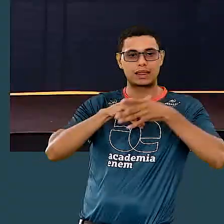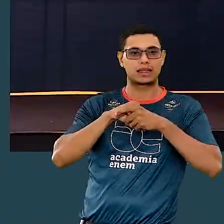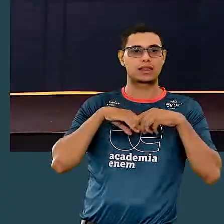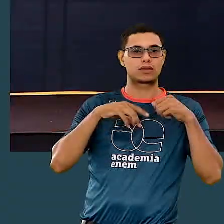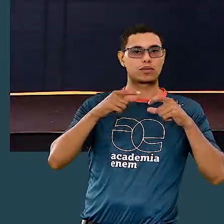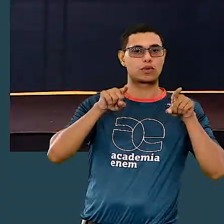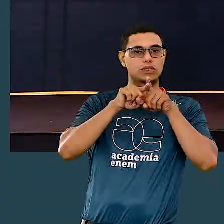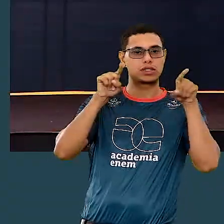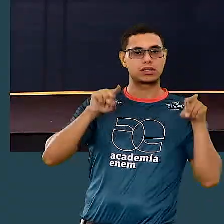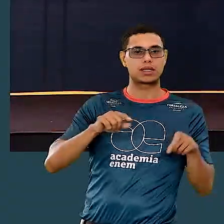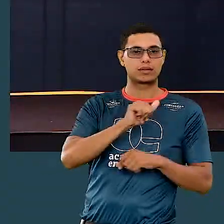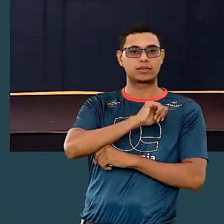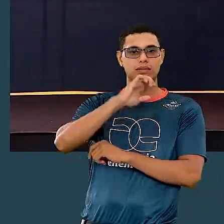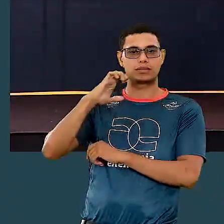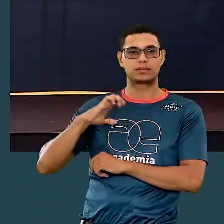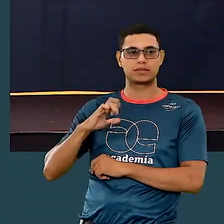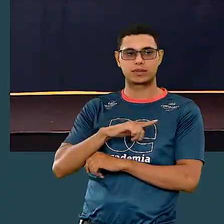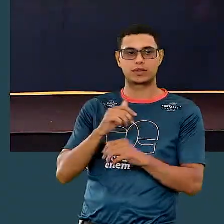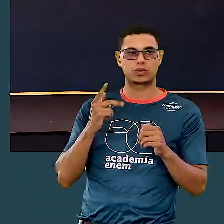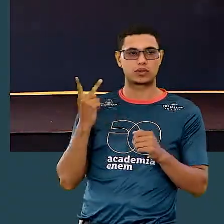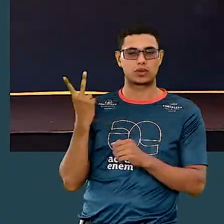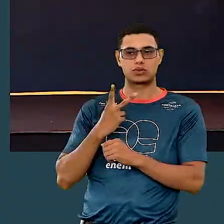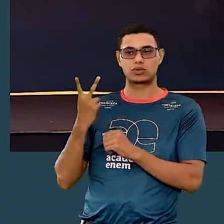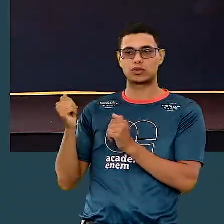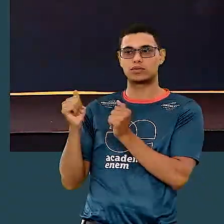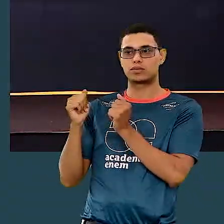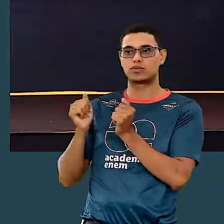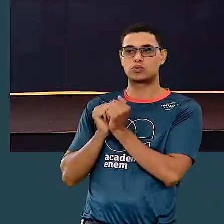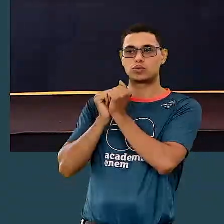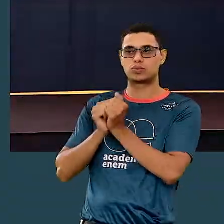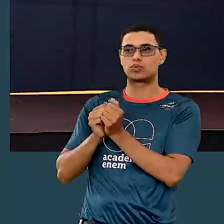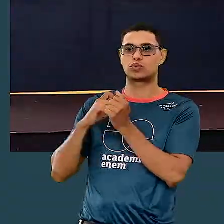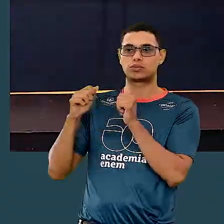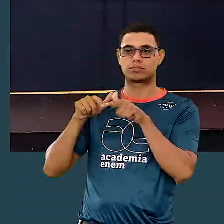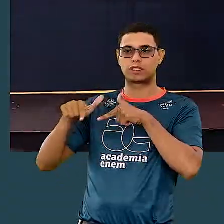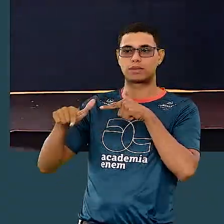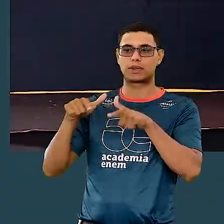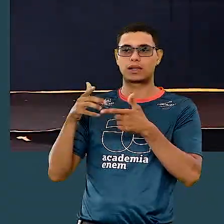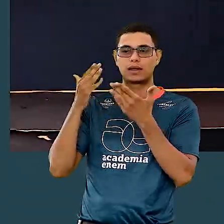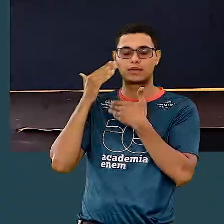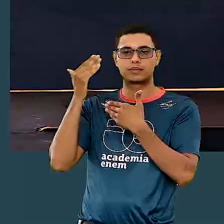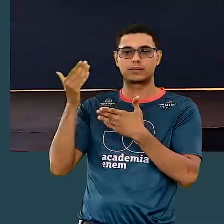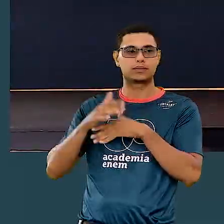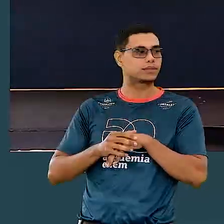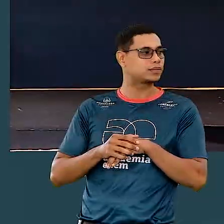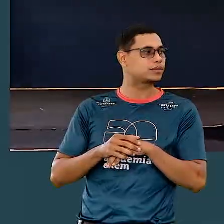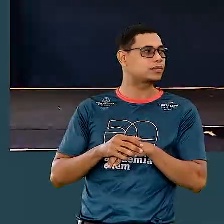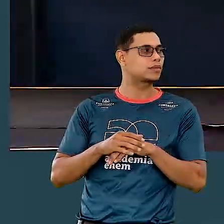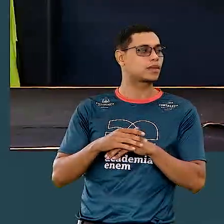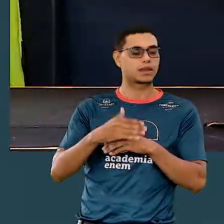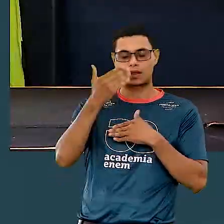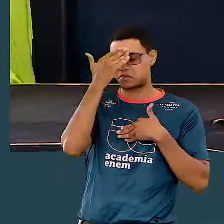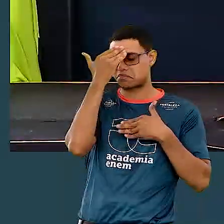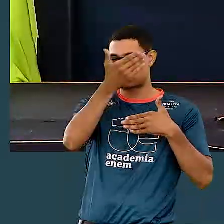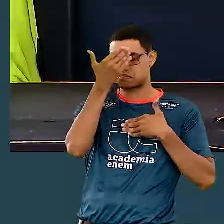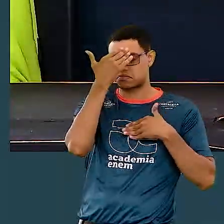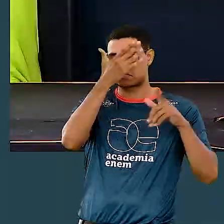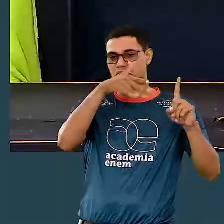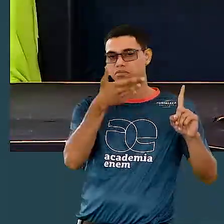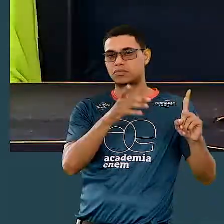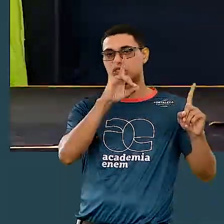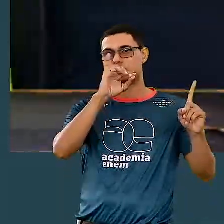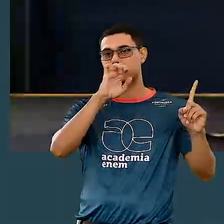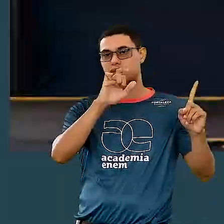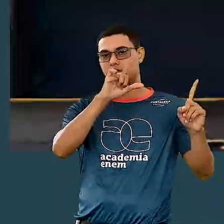Isaac. Tamo junto. Valeu, meu amigo. Valeu, Show de abraço. bola. Obrigado, Diego. Obrigado, Diego. Olha aí, muito generoso, viu? As palavras muito generosas do Diego